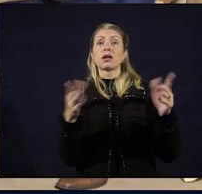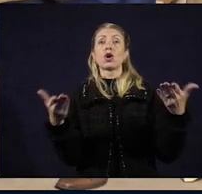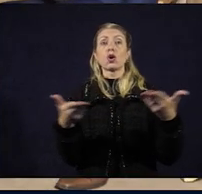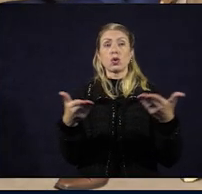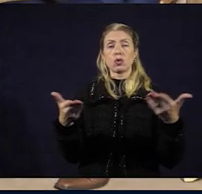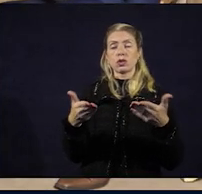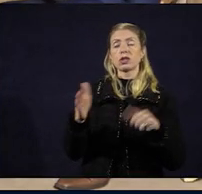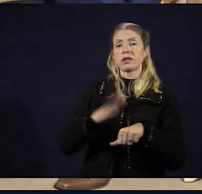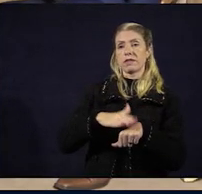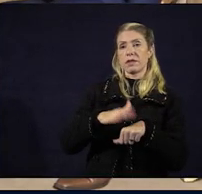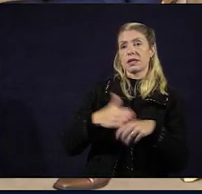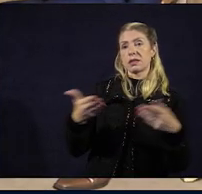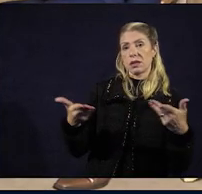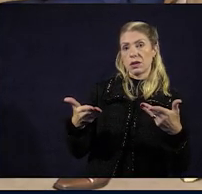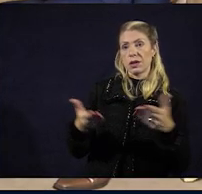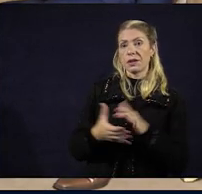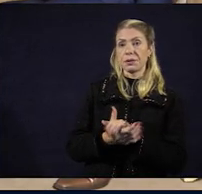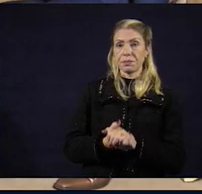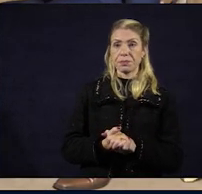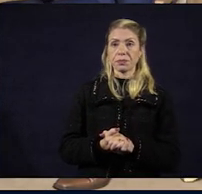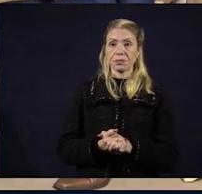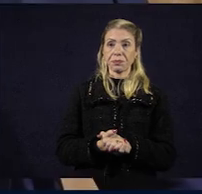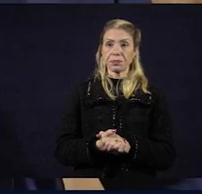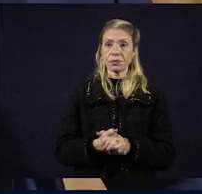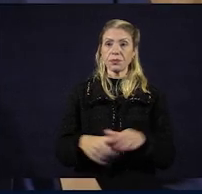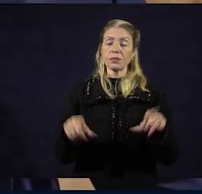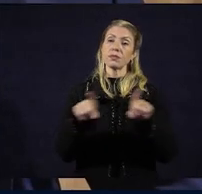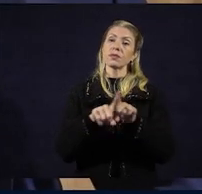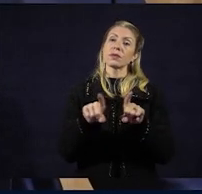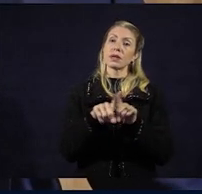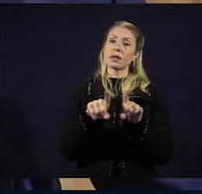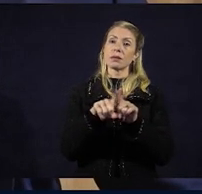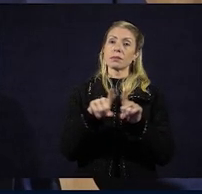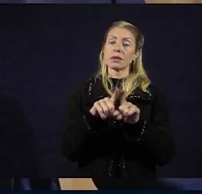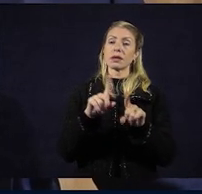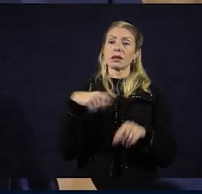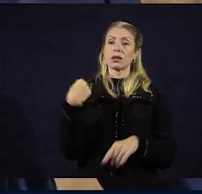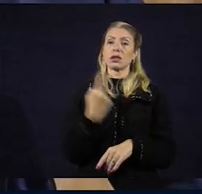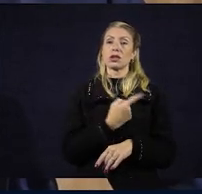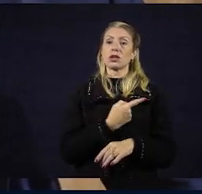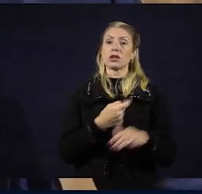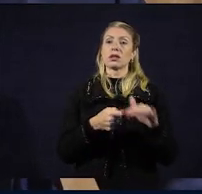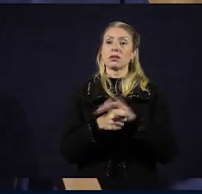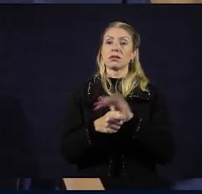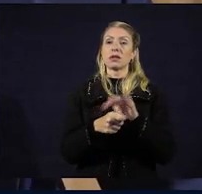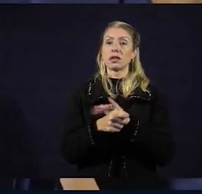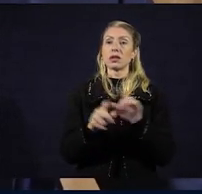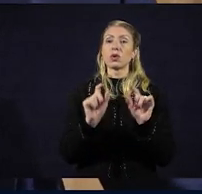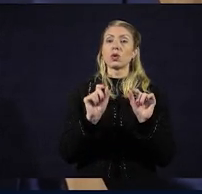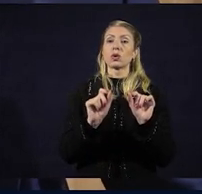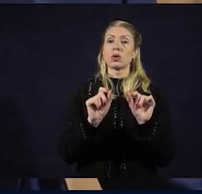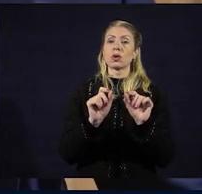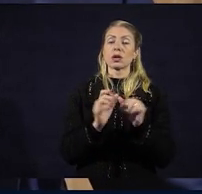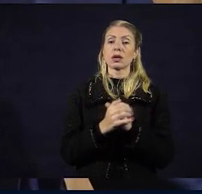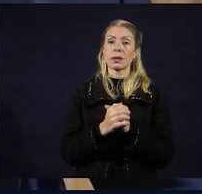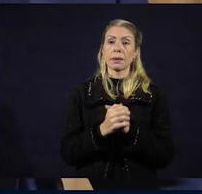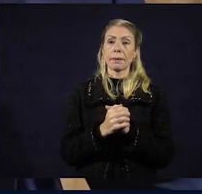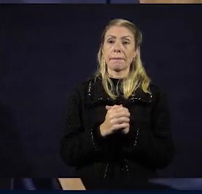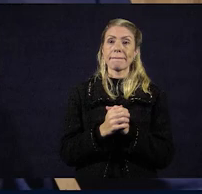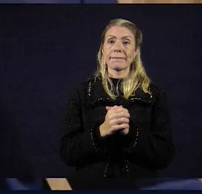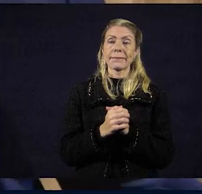hoje tá fazendo agora né a gente tem investido bastante também no que a gente chama de Agro Galaxy Day fizemos